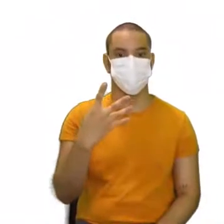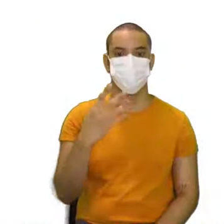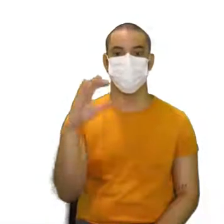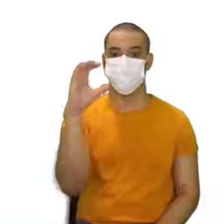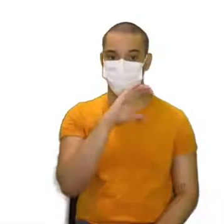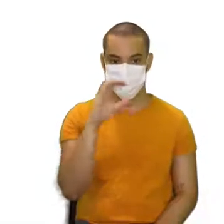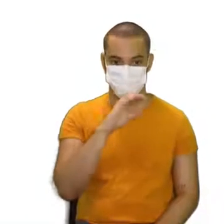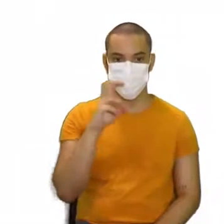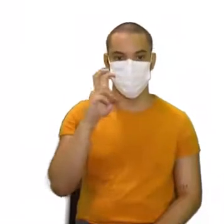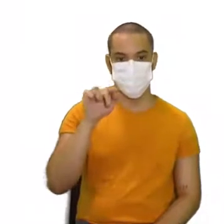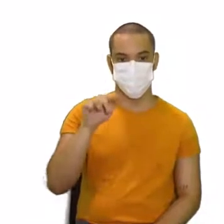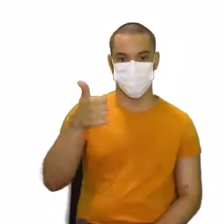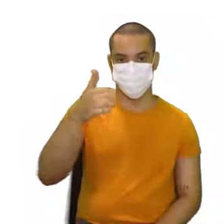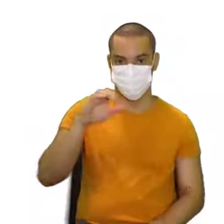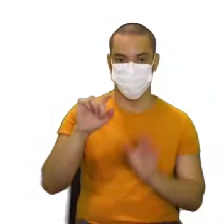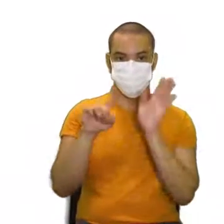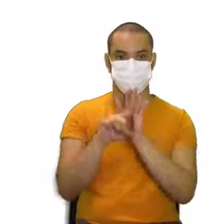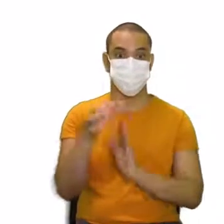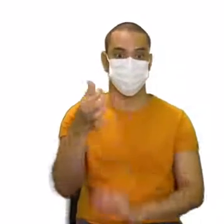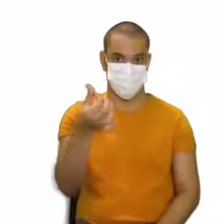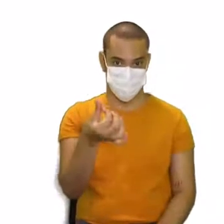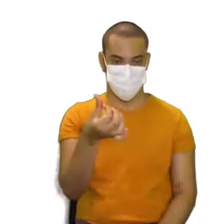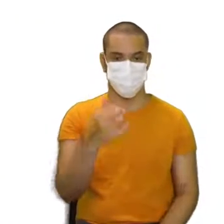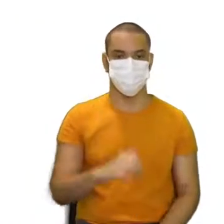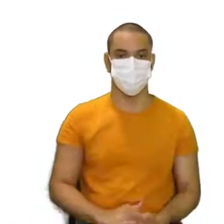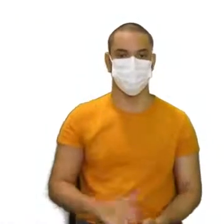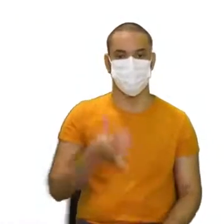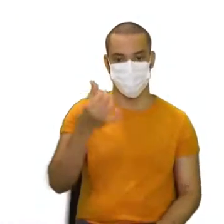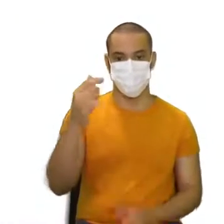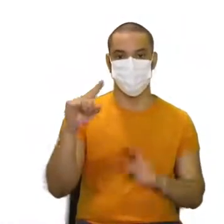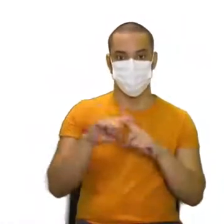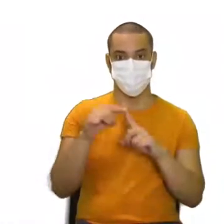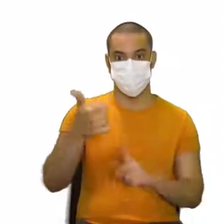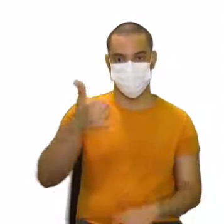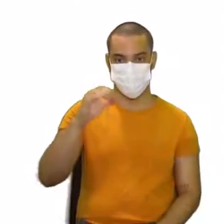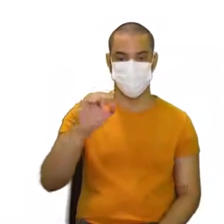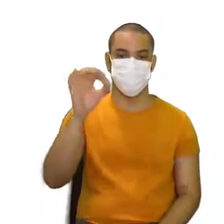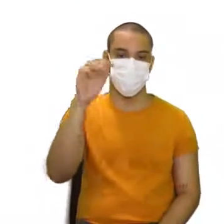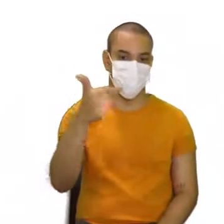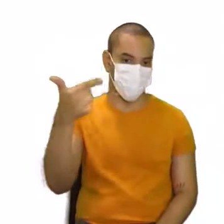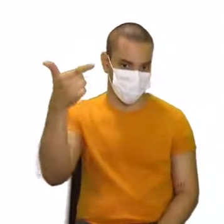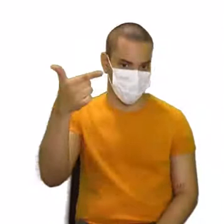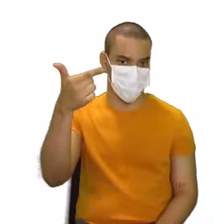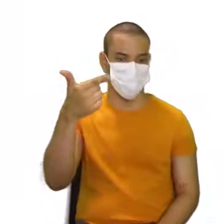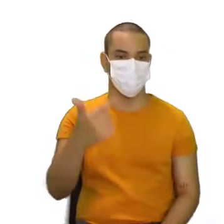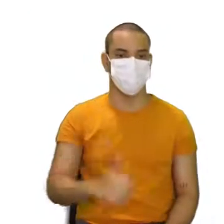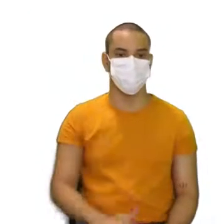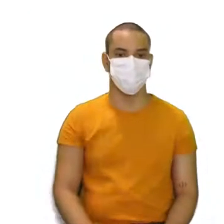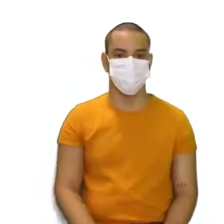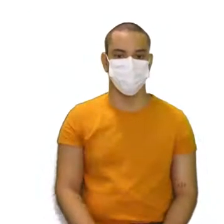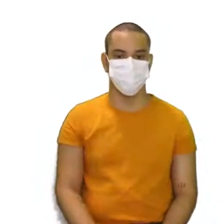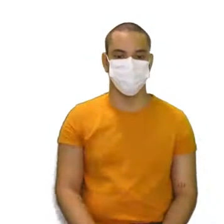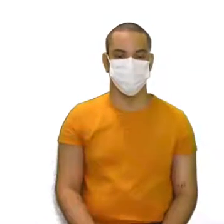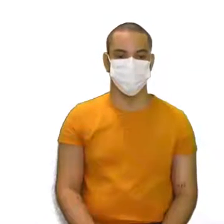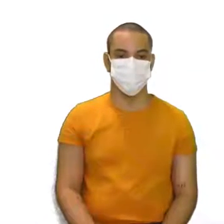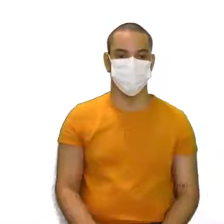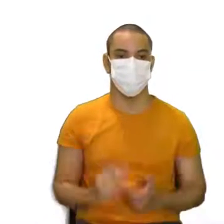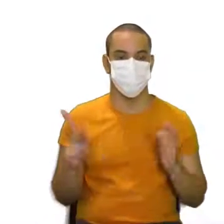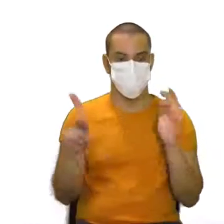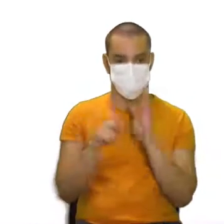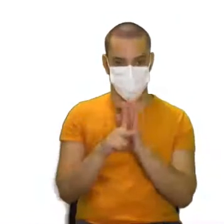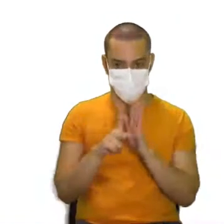velocidades 5 x 10 a menos 6 6 x 10 ao quadrado né que a velocidade desculpa campo